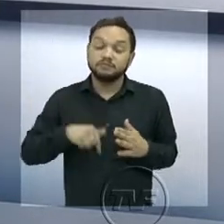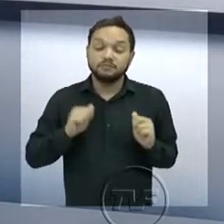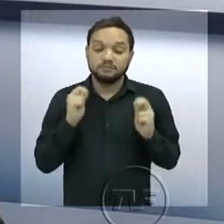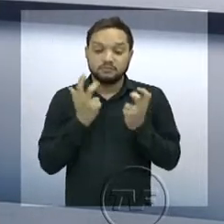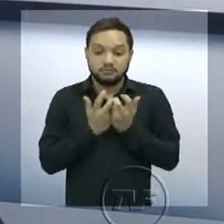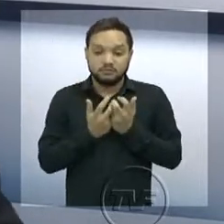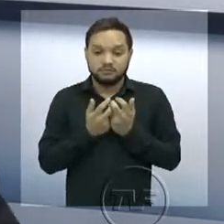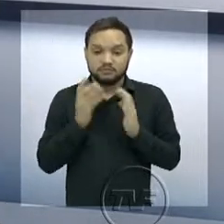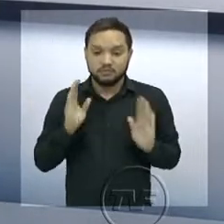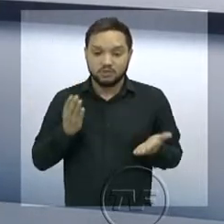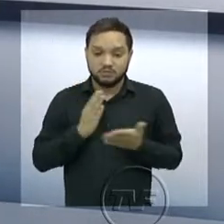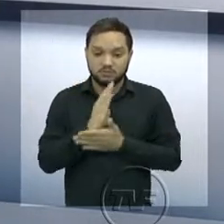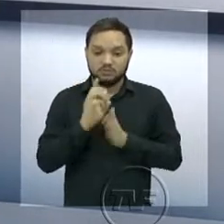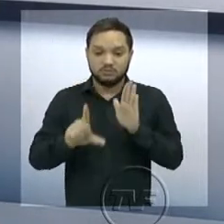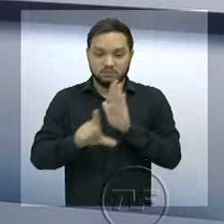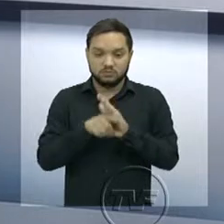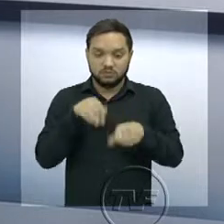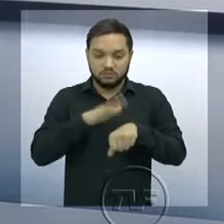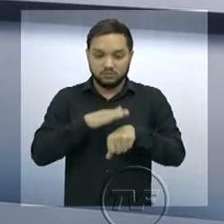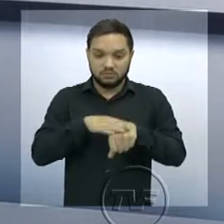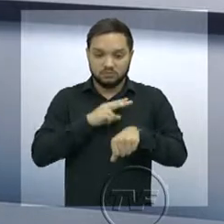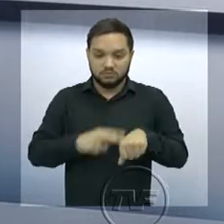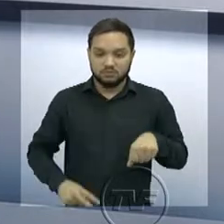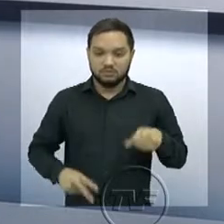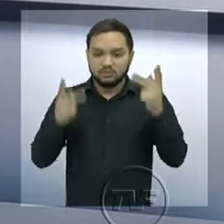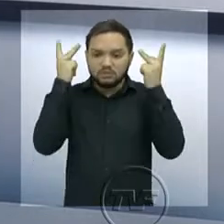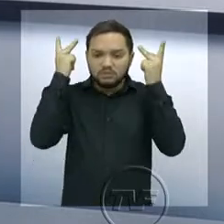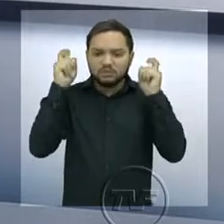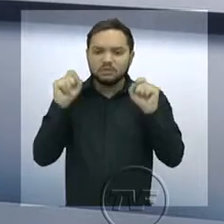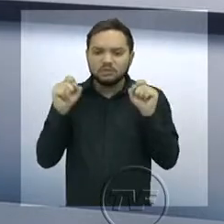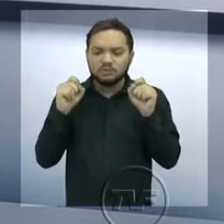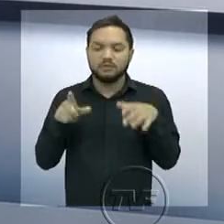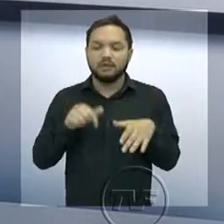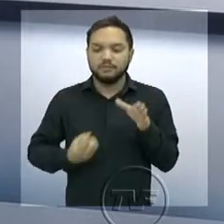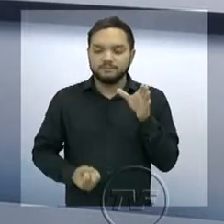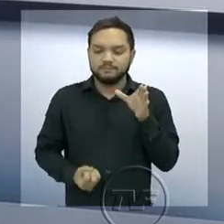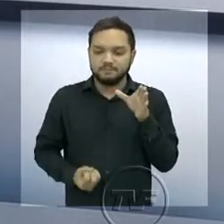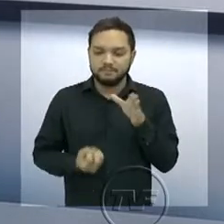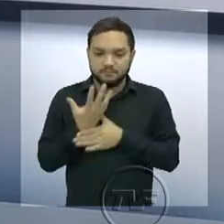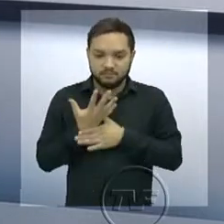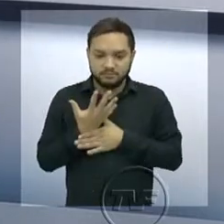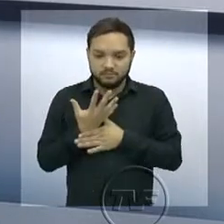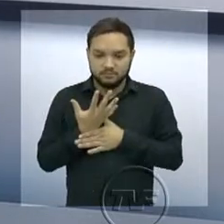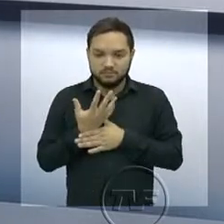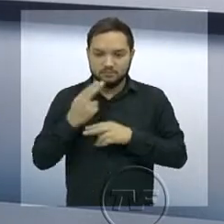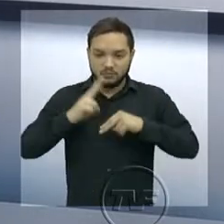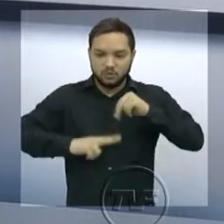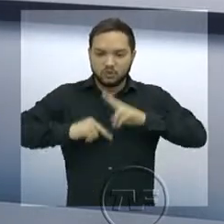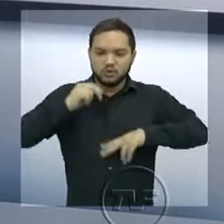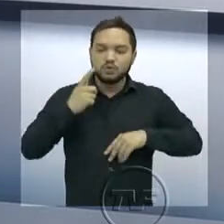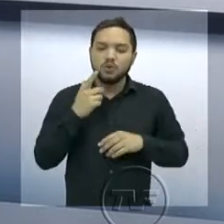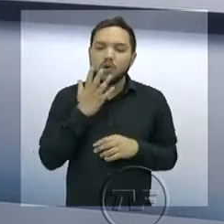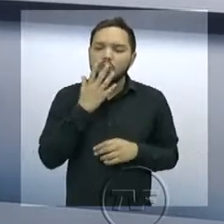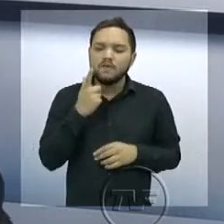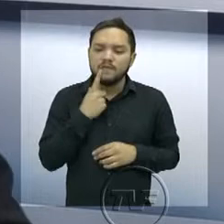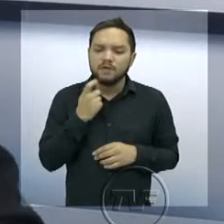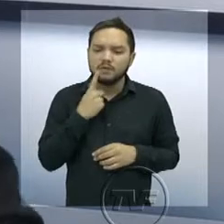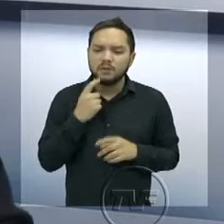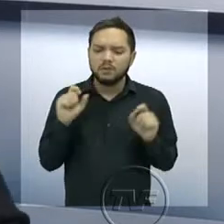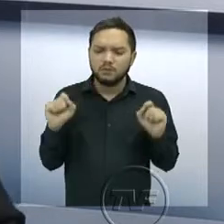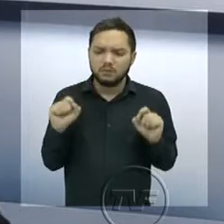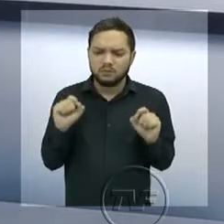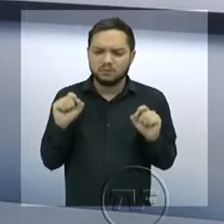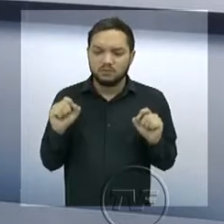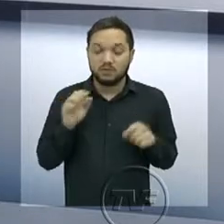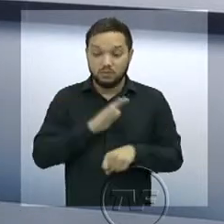Fortaleza aprovou uma lei que é de autoria do vereador Dr. Porto, que cria o Junho Vermelho. Na verdade, que